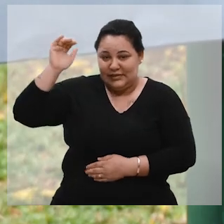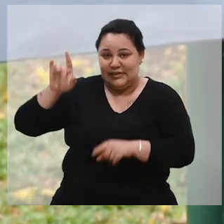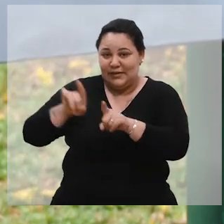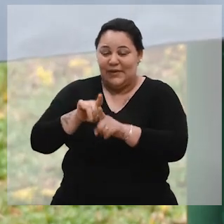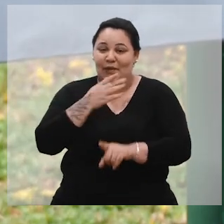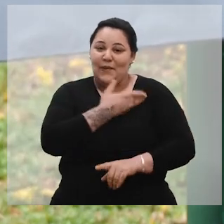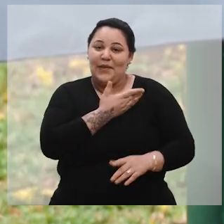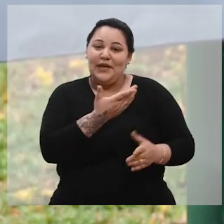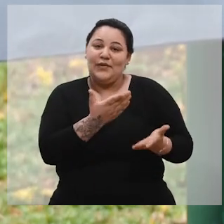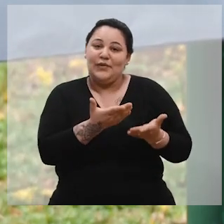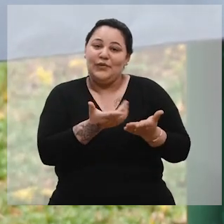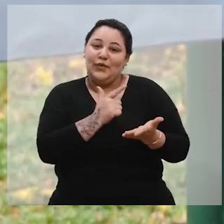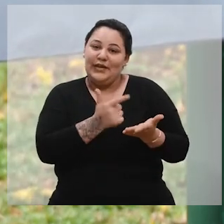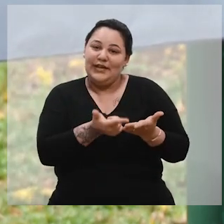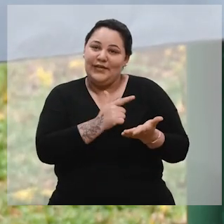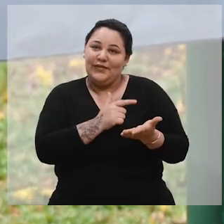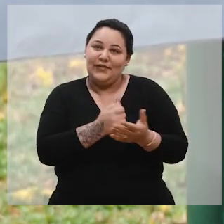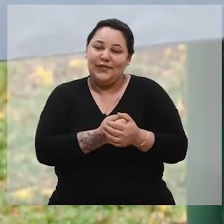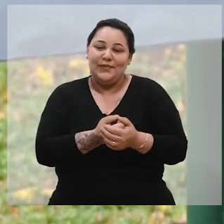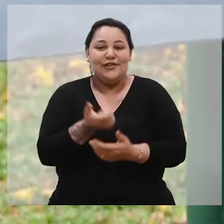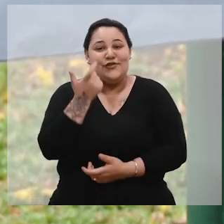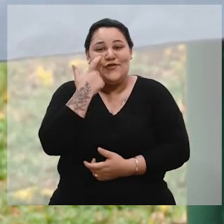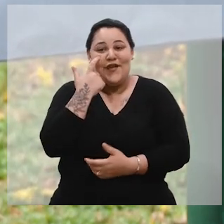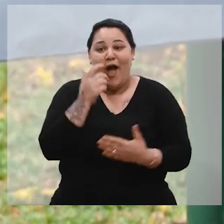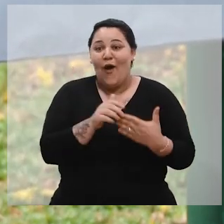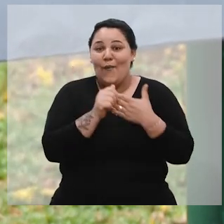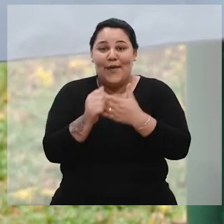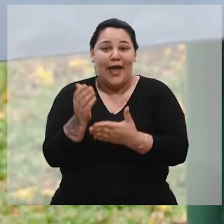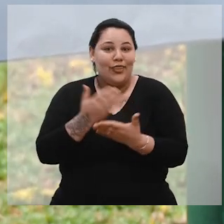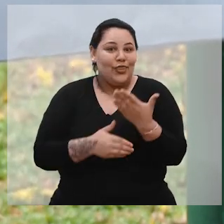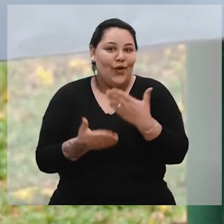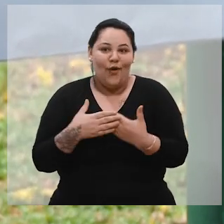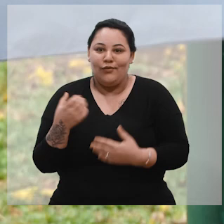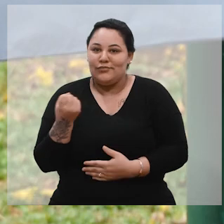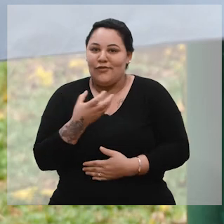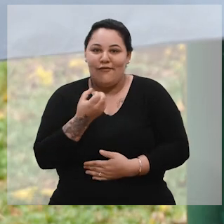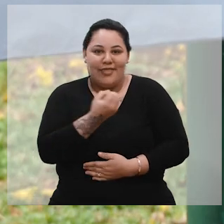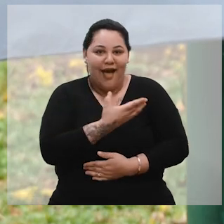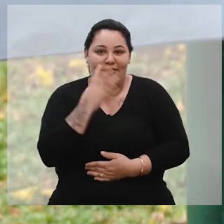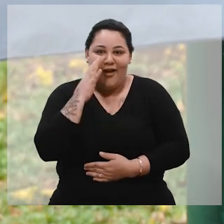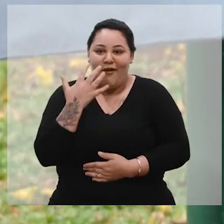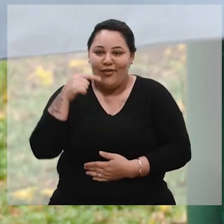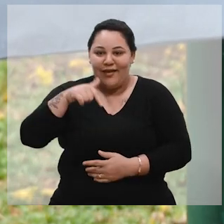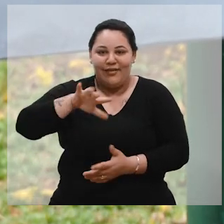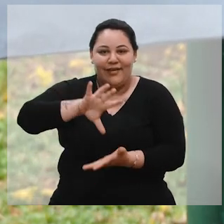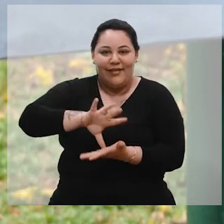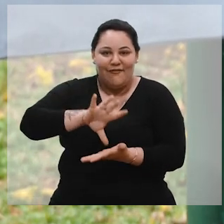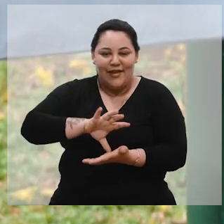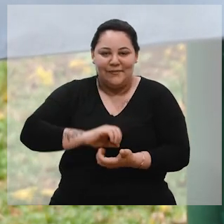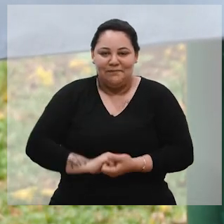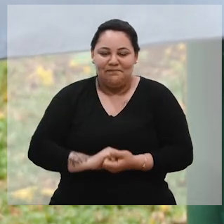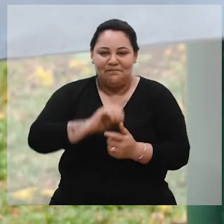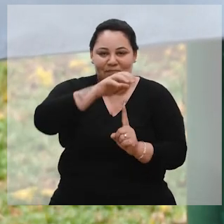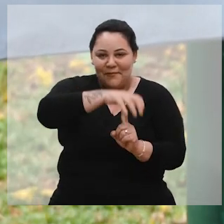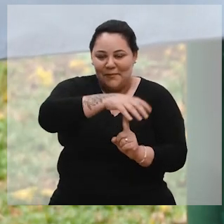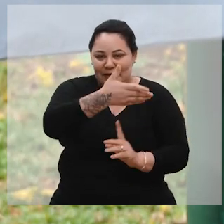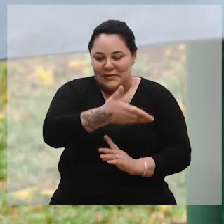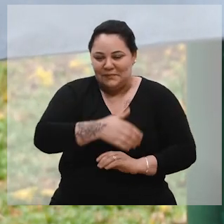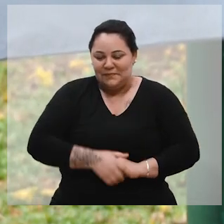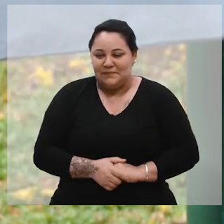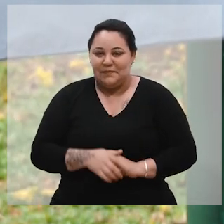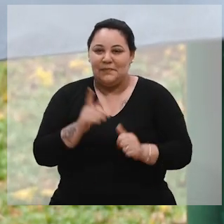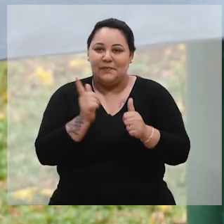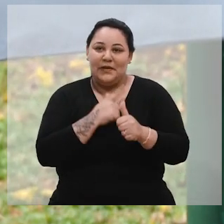livro, tentar dar conta de toda a gama de lançamentos de livros que acontece aqui nesta edição da feira. Primeiramente, O Segredo